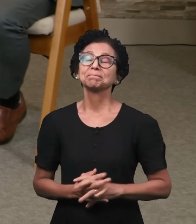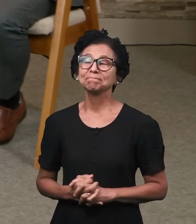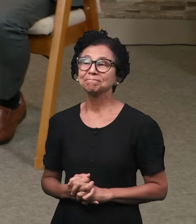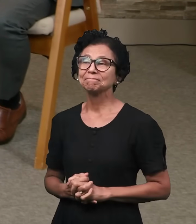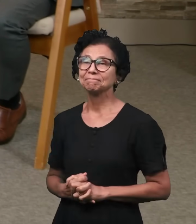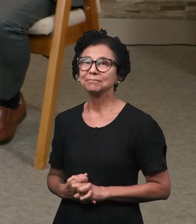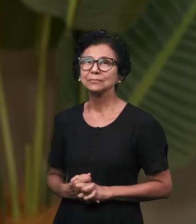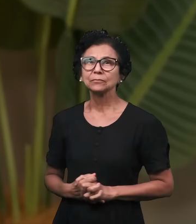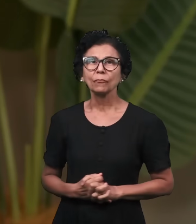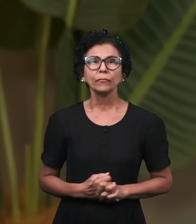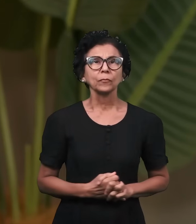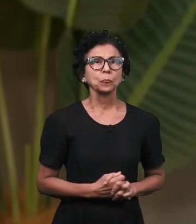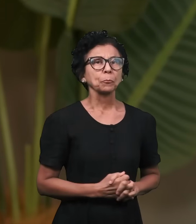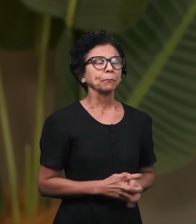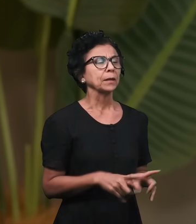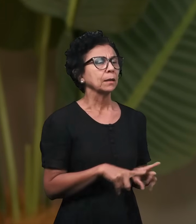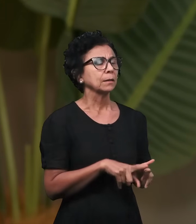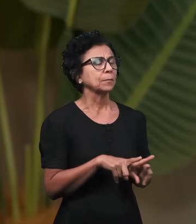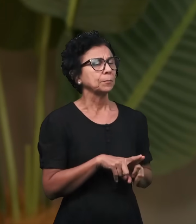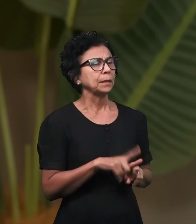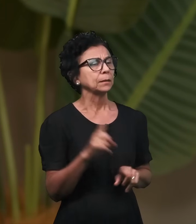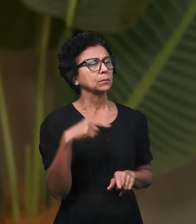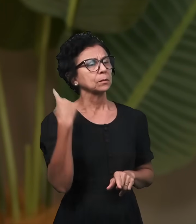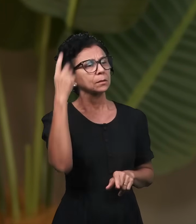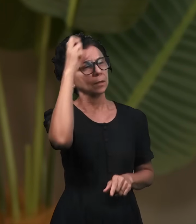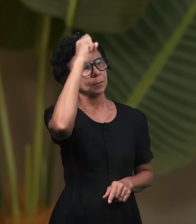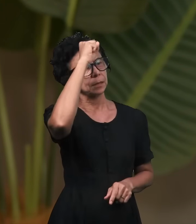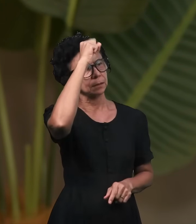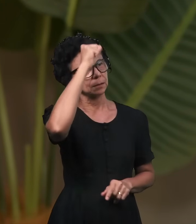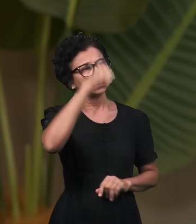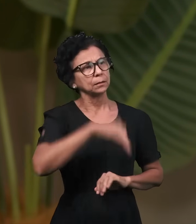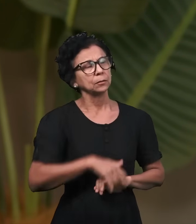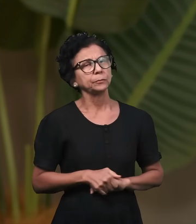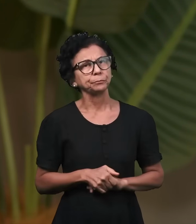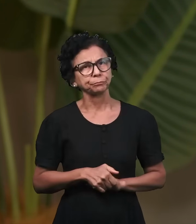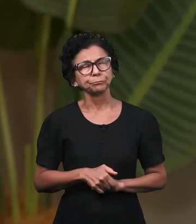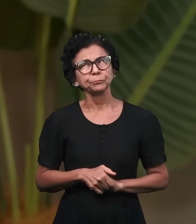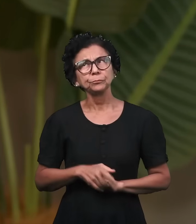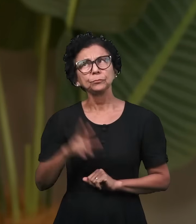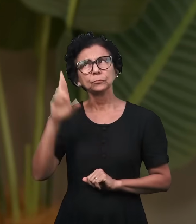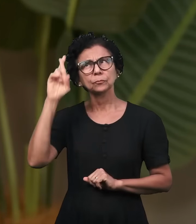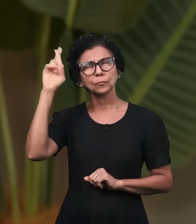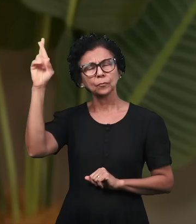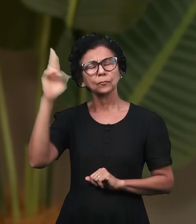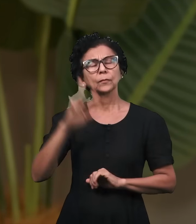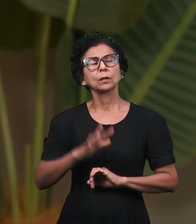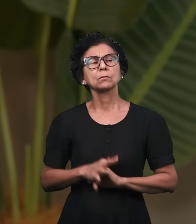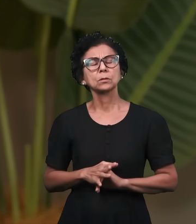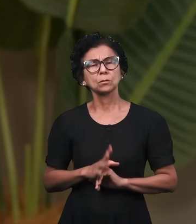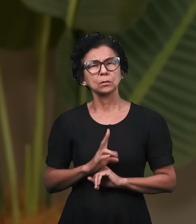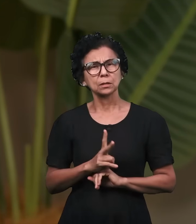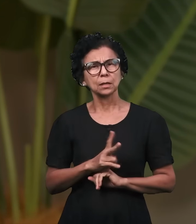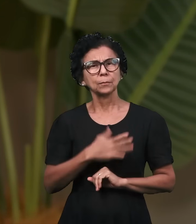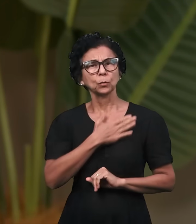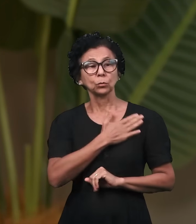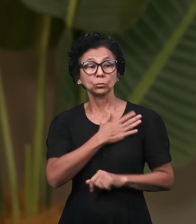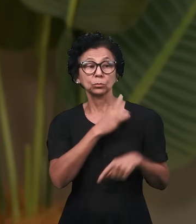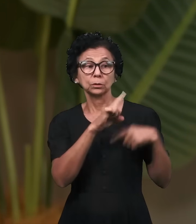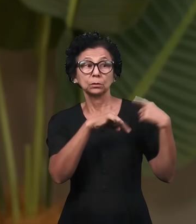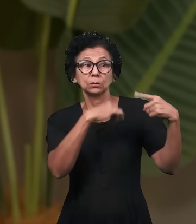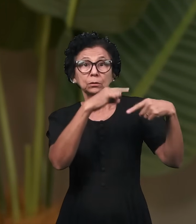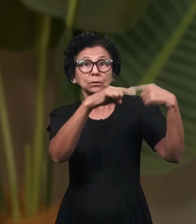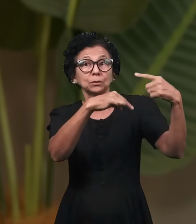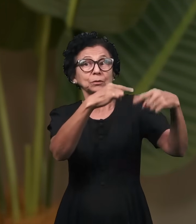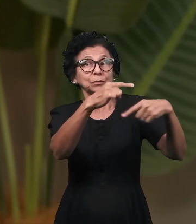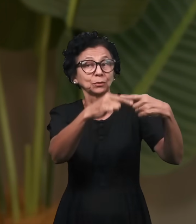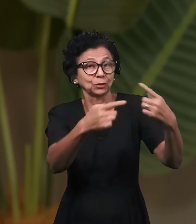nós aprendemos sempre que o Senhor zelou pela genealogia porque viria o seu filho e ele quis